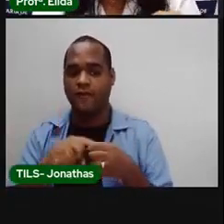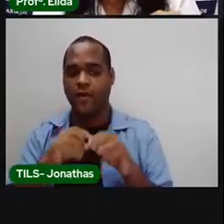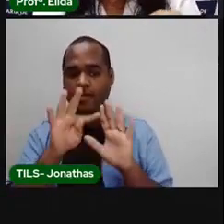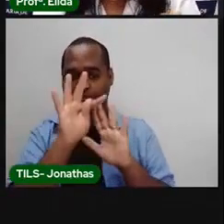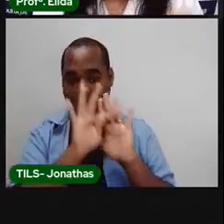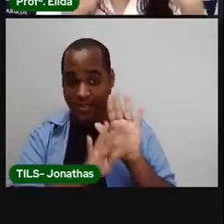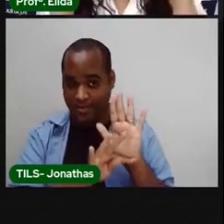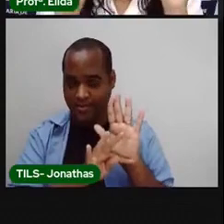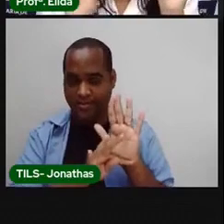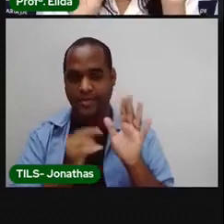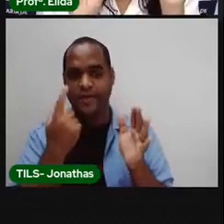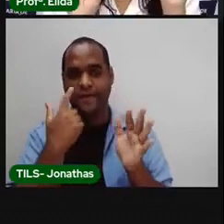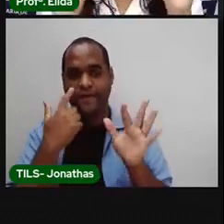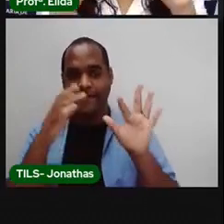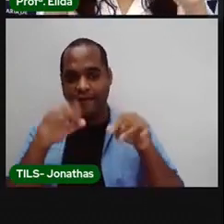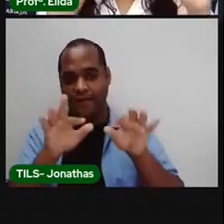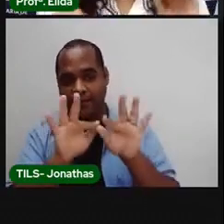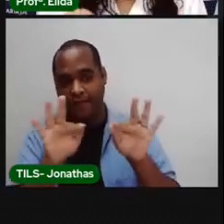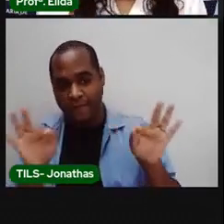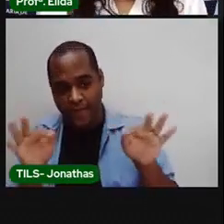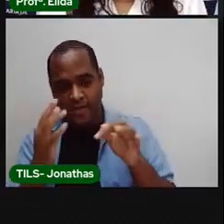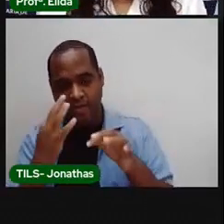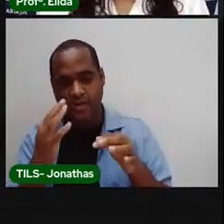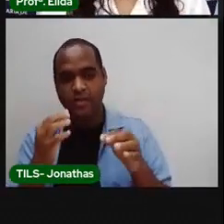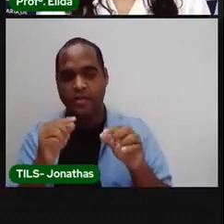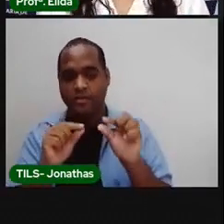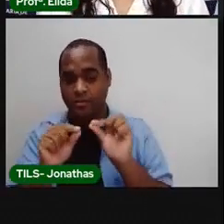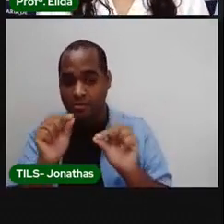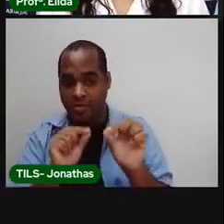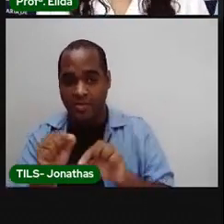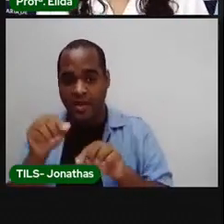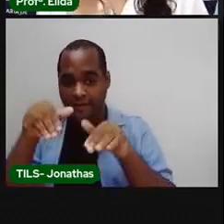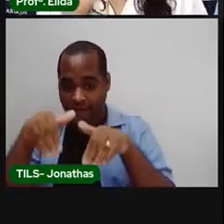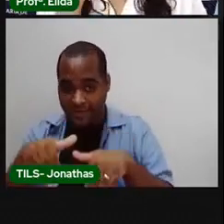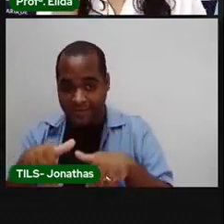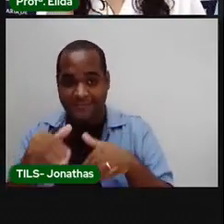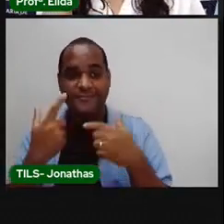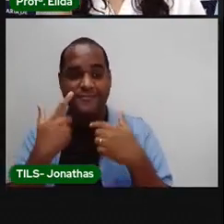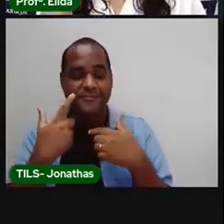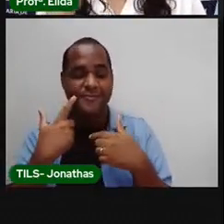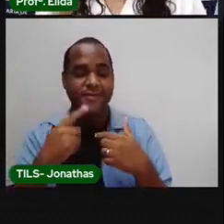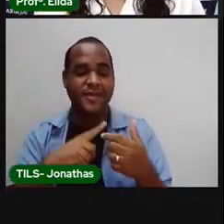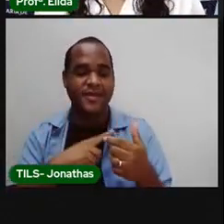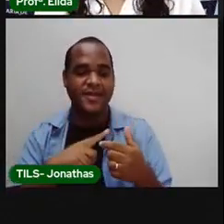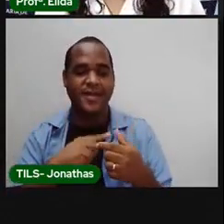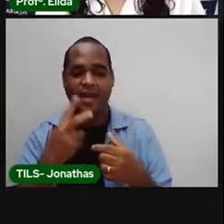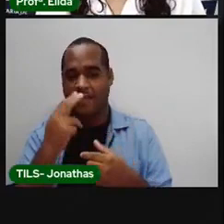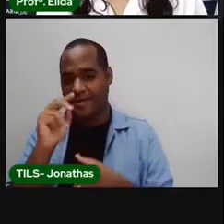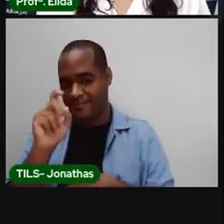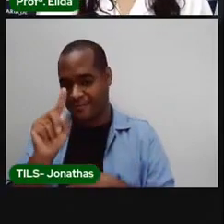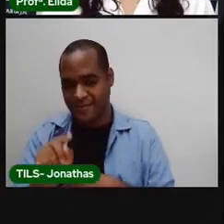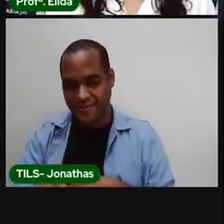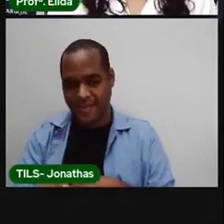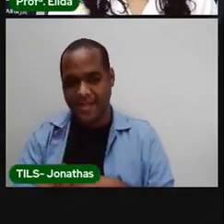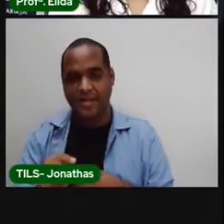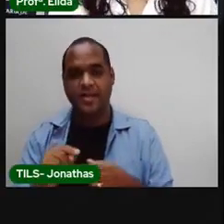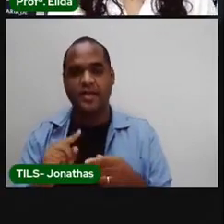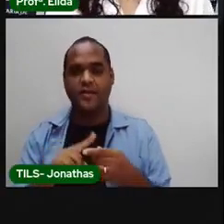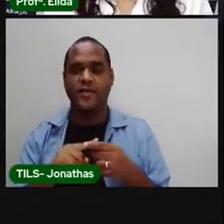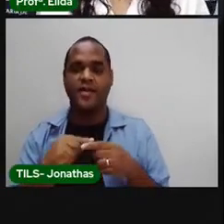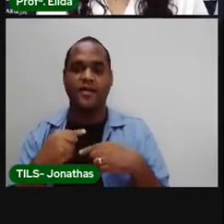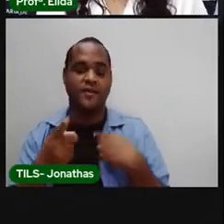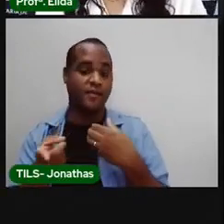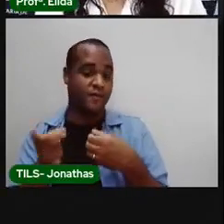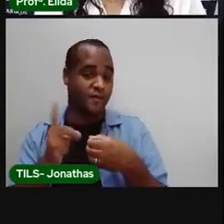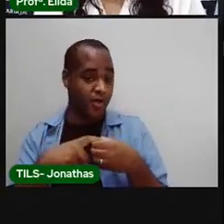lá no texto. A última frase é a bem lá de baixo. Ele tem um ponto de exclamação. Você vai